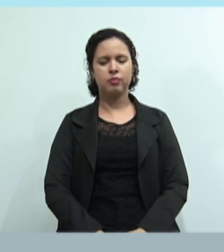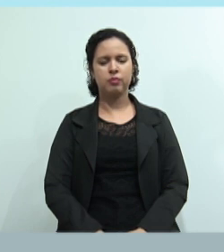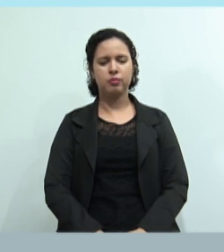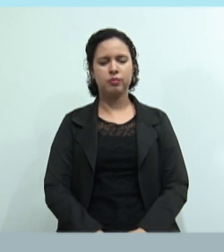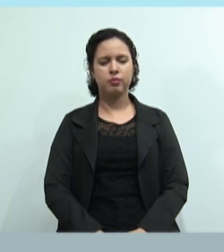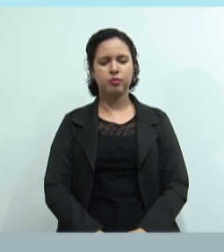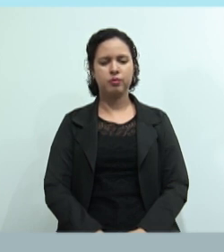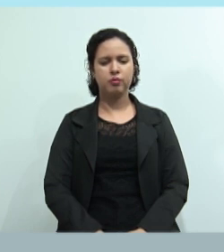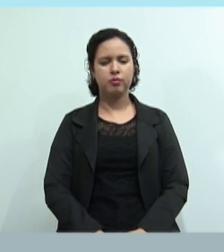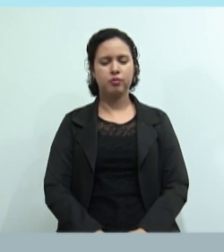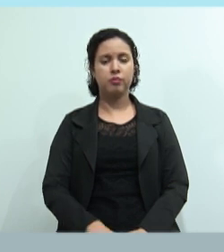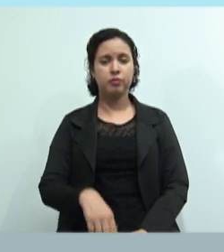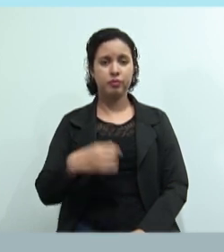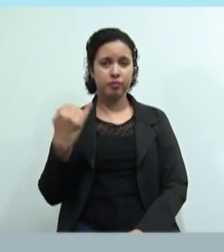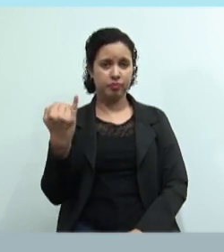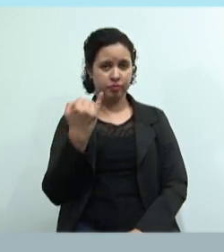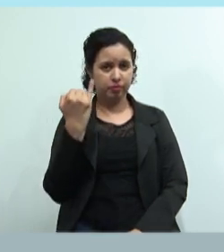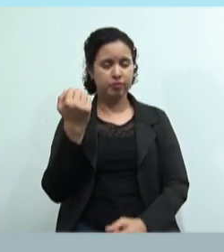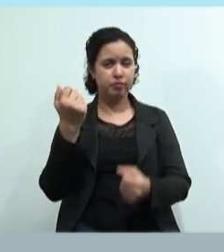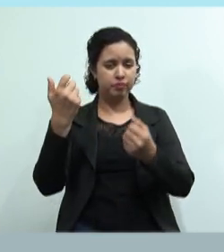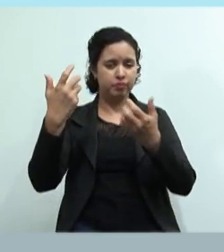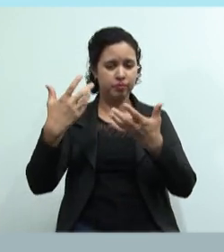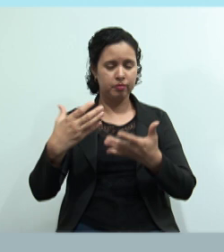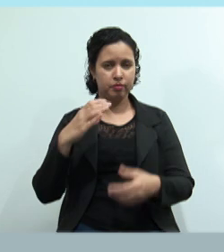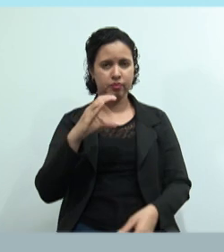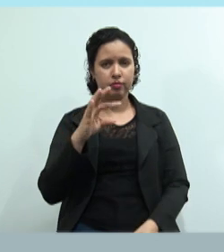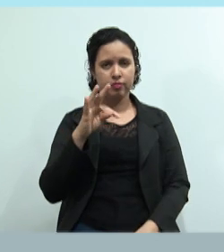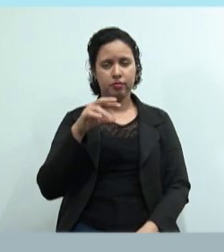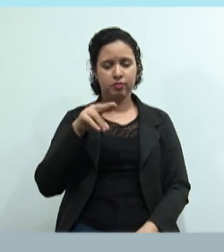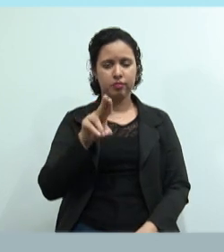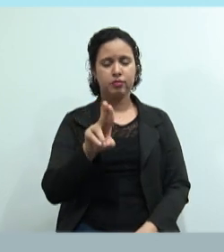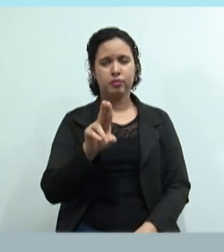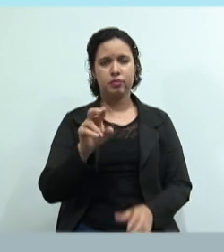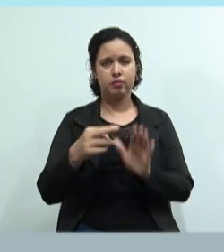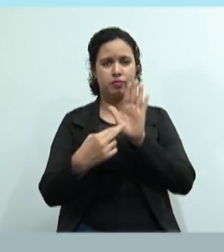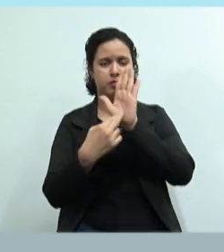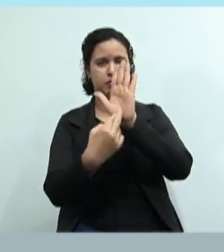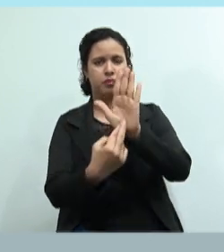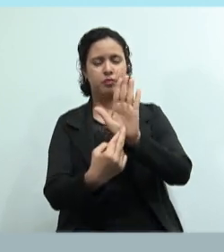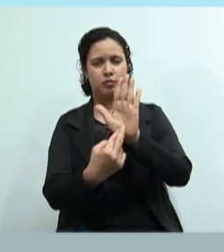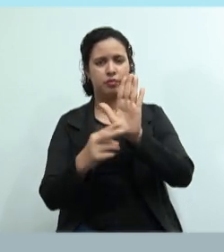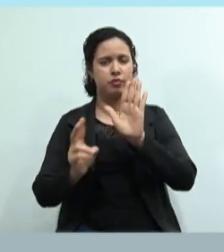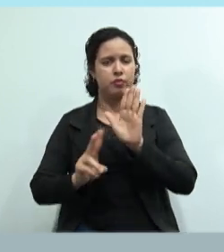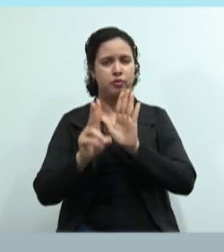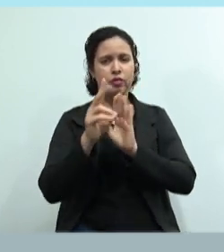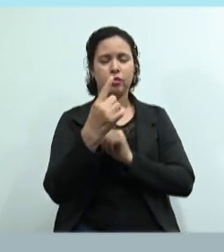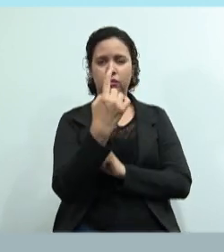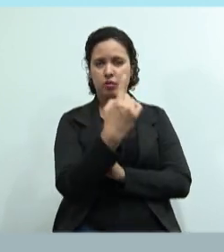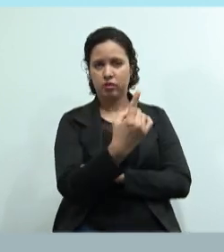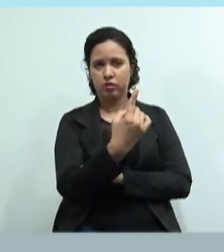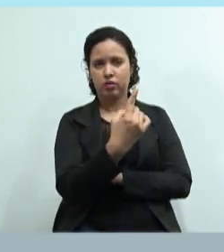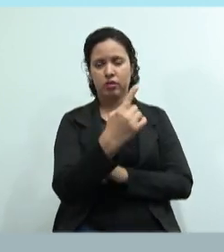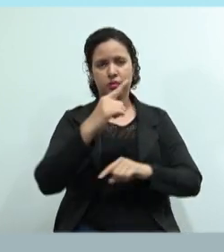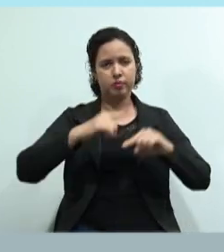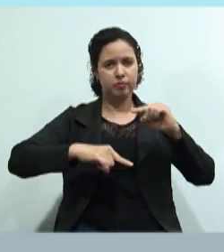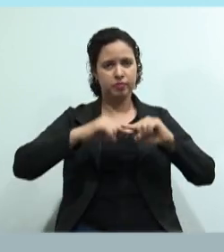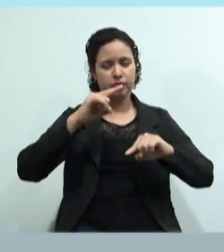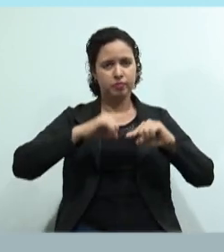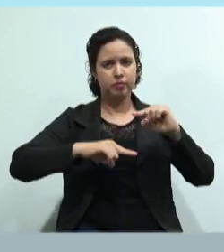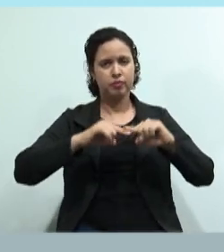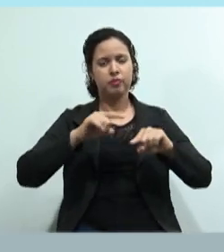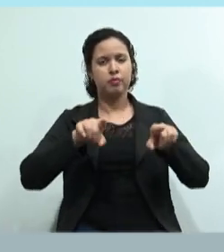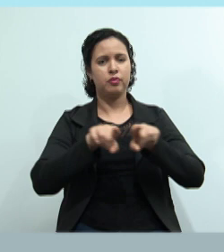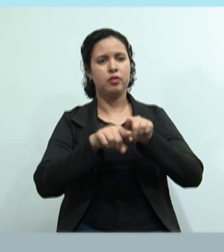19,40. É importante ressaltar que o CTU representa o valor do custo unitário com matéria-prima, incluindo gás